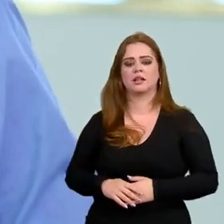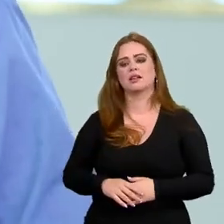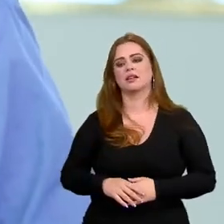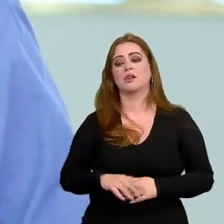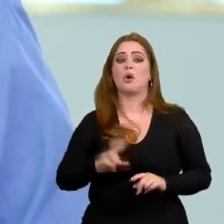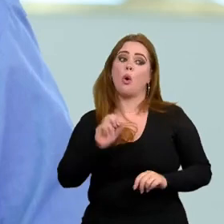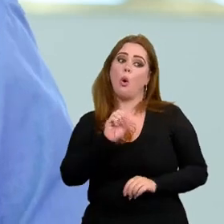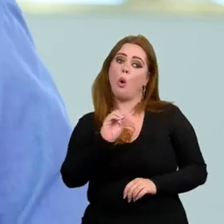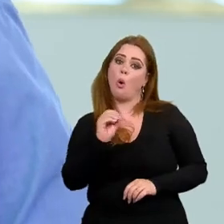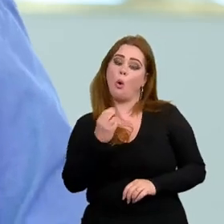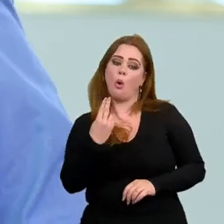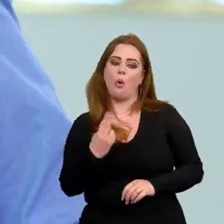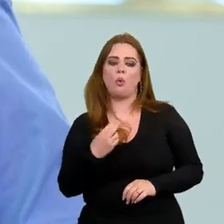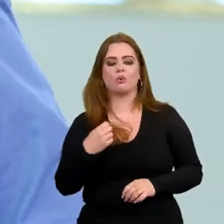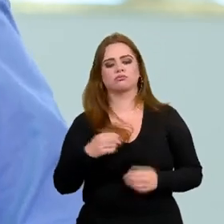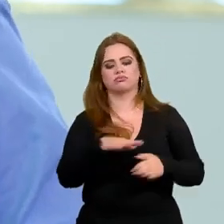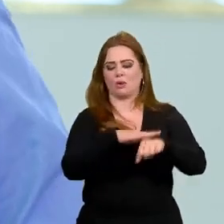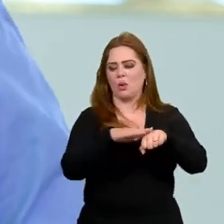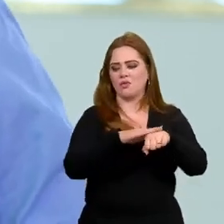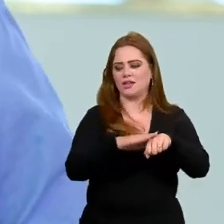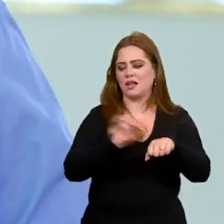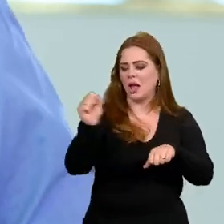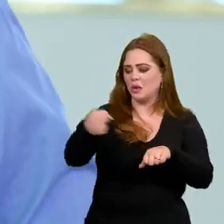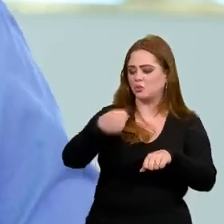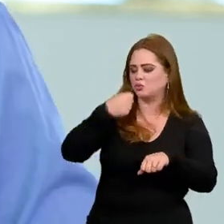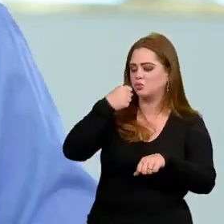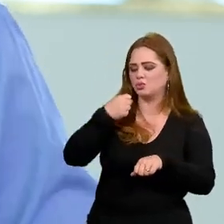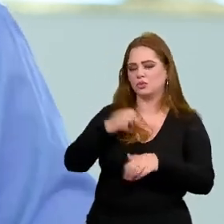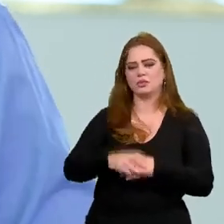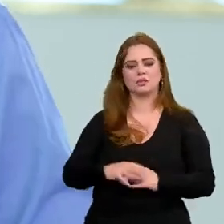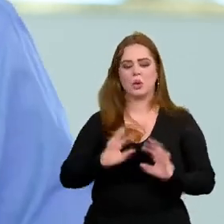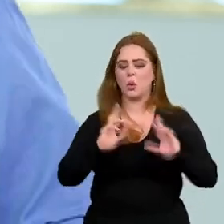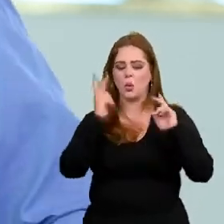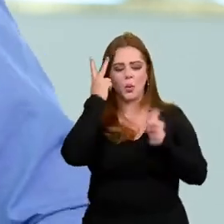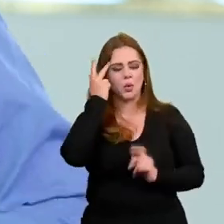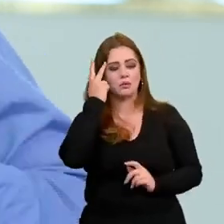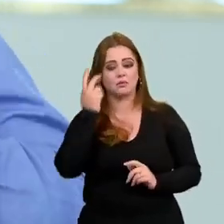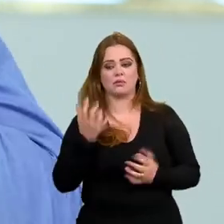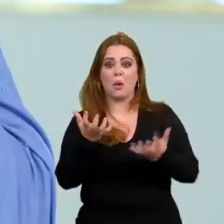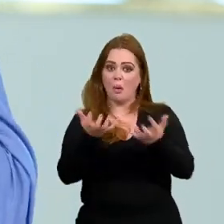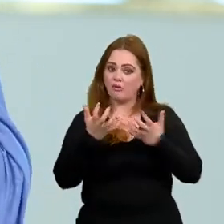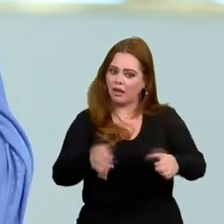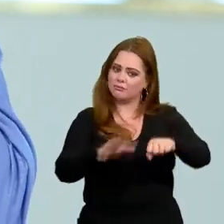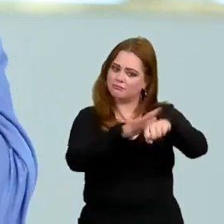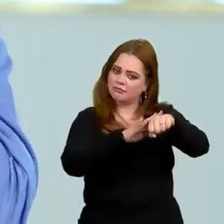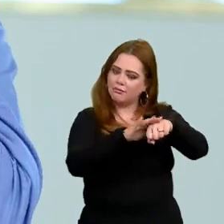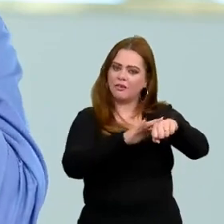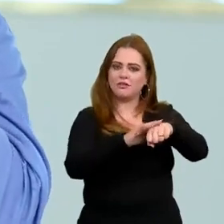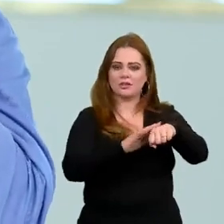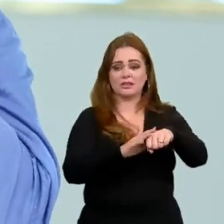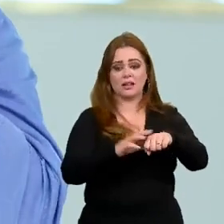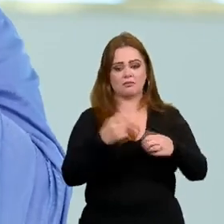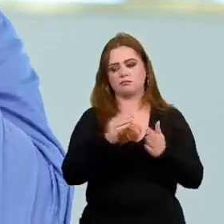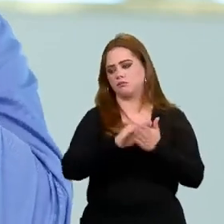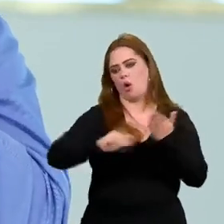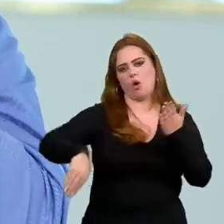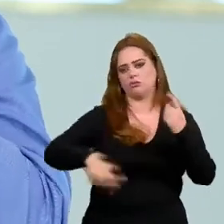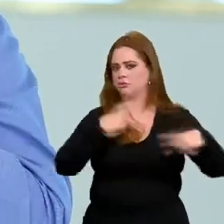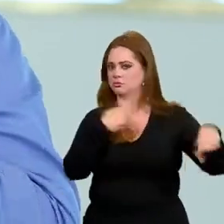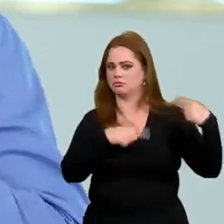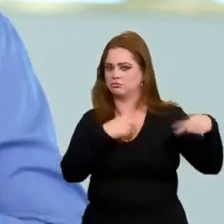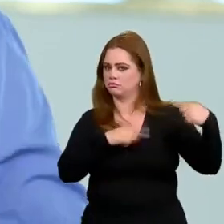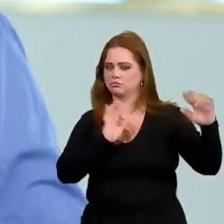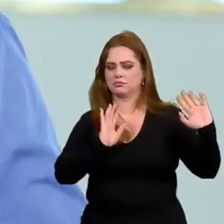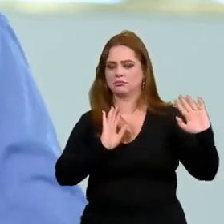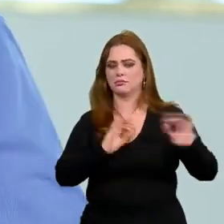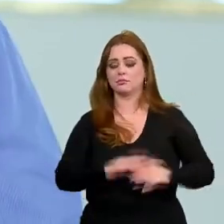coisa, ou é melhor não ir também. O que eu quero é conversar, fora da política. E aí é muita gente, né? Quando